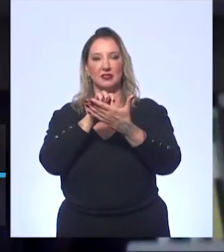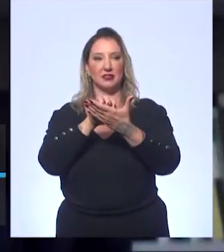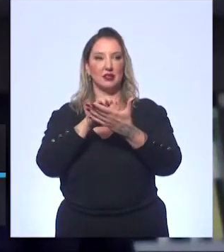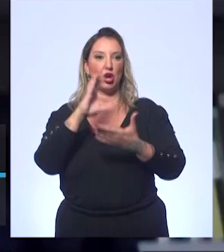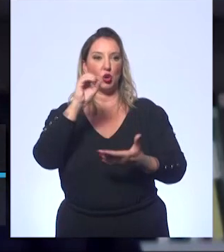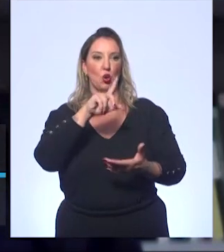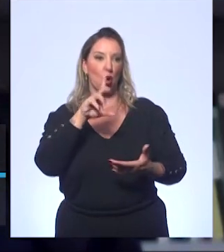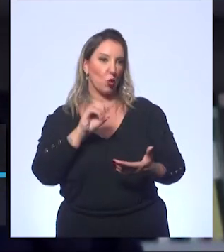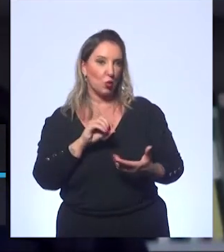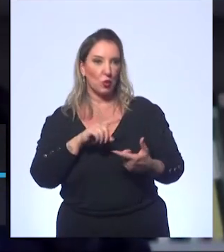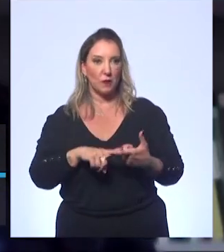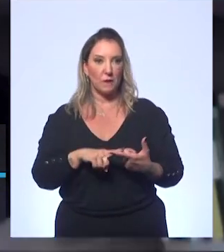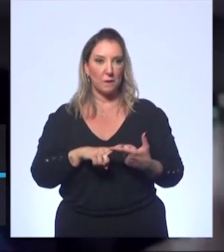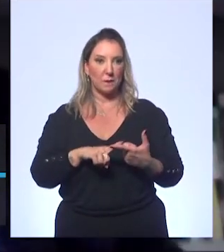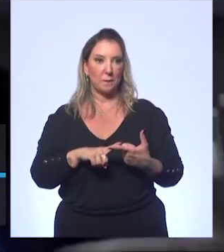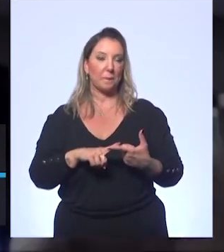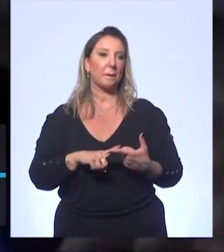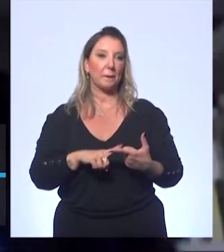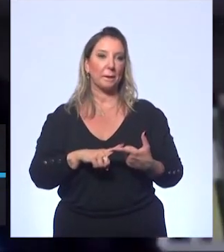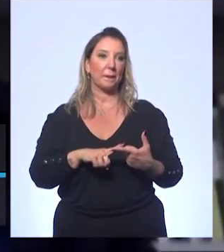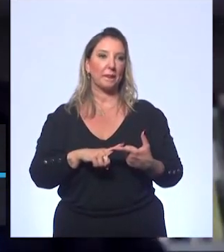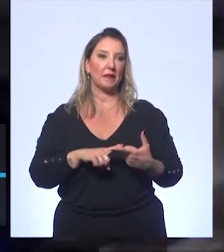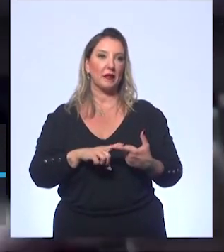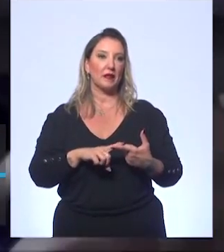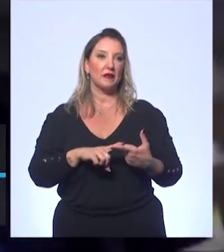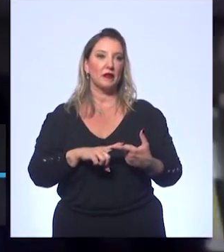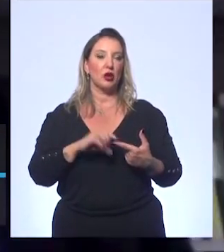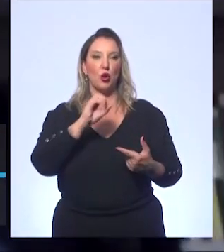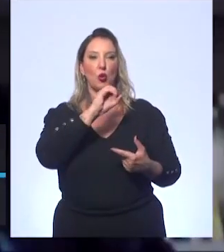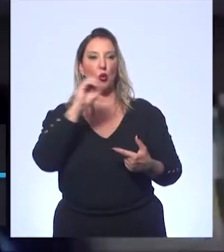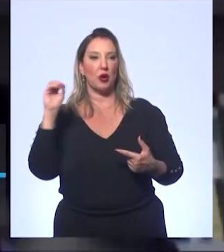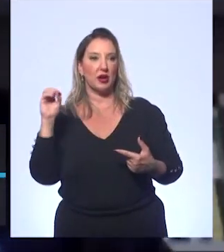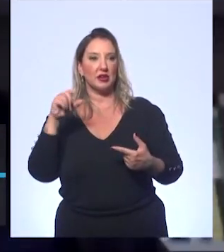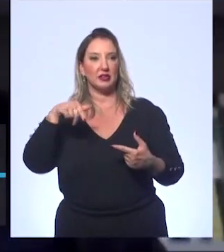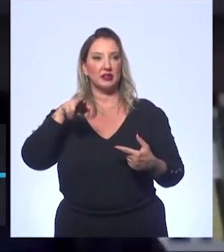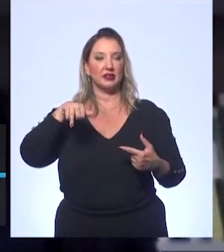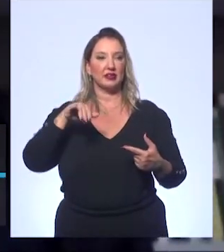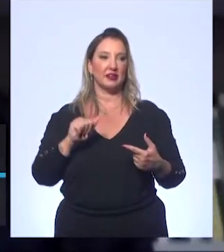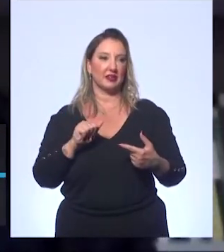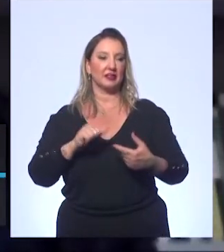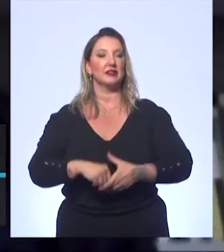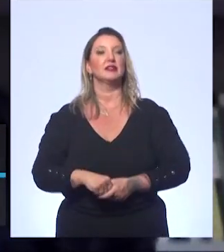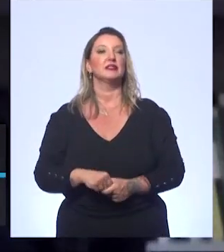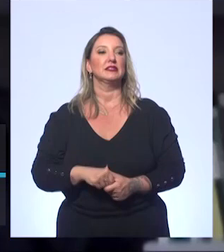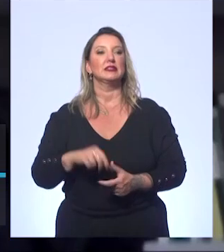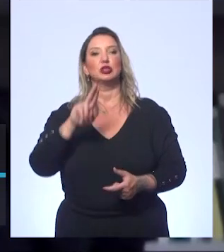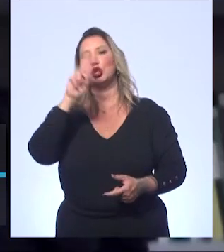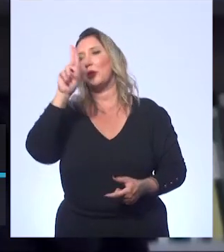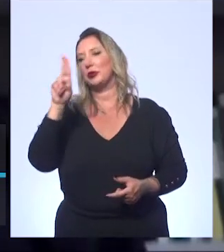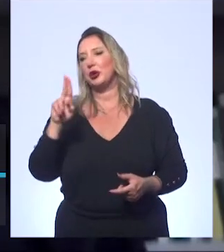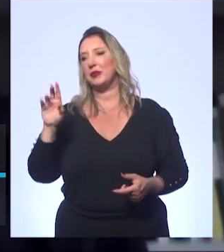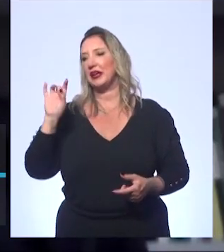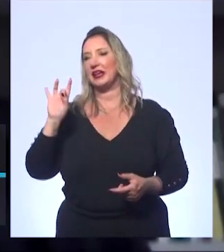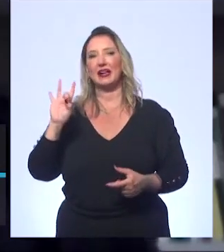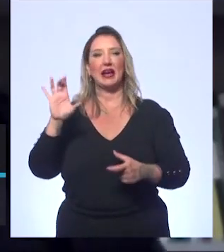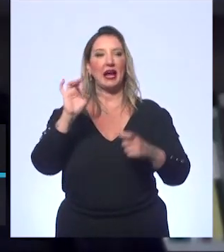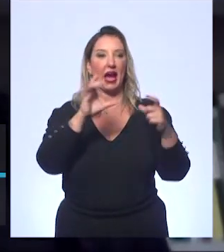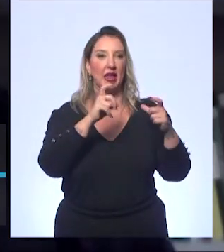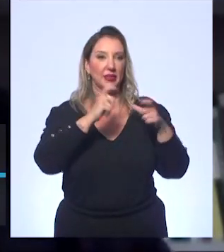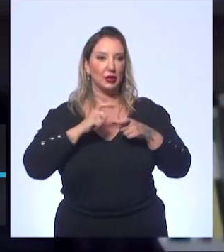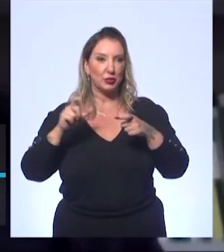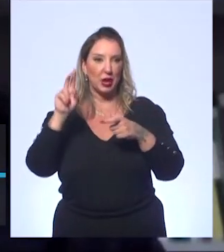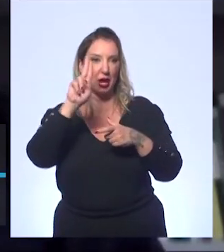Congo, e mais para o oeste, por exemplo, para o Quênia, tudo chamam de fufu. E tem vários nomes,